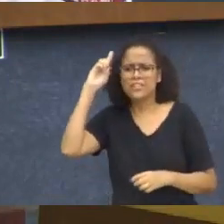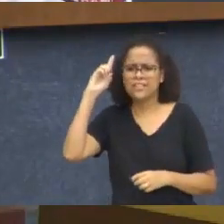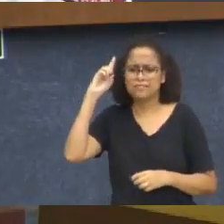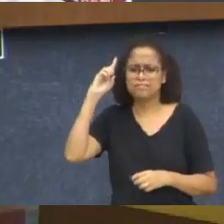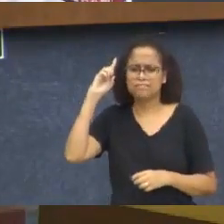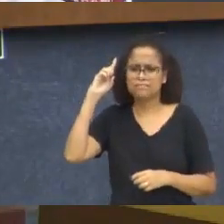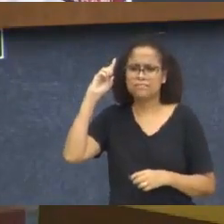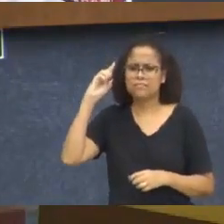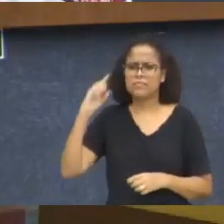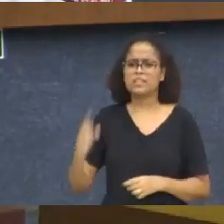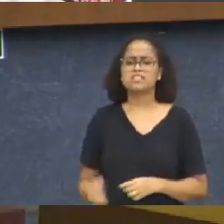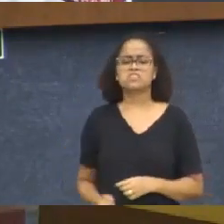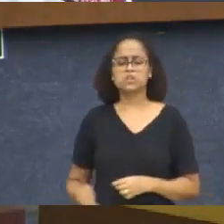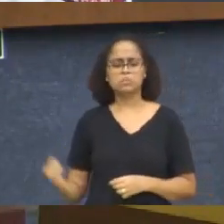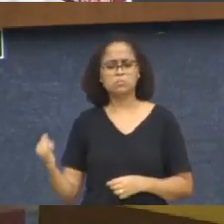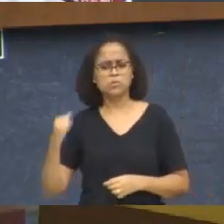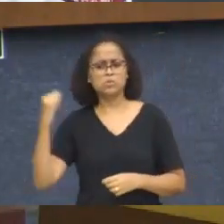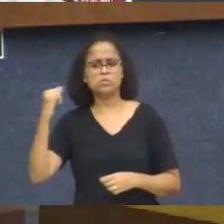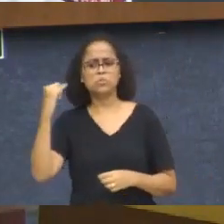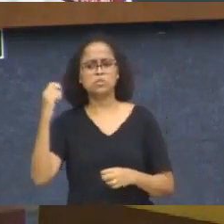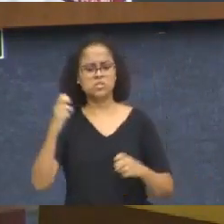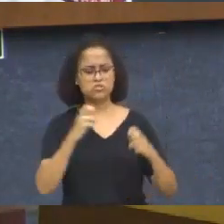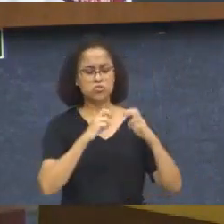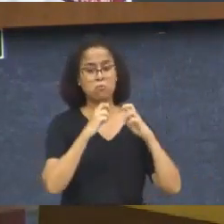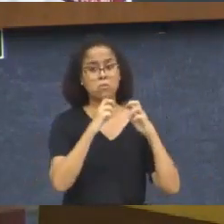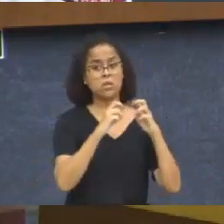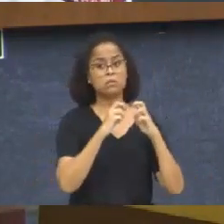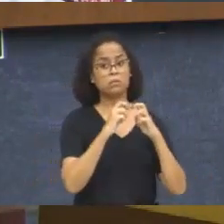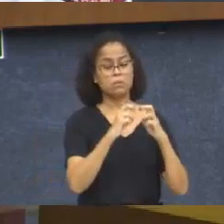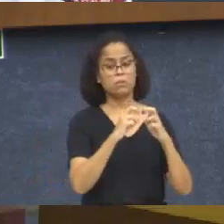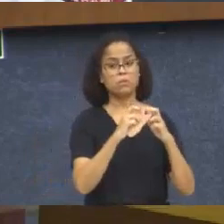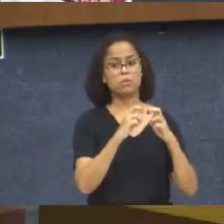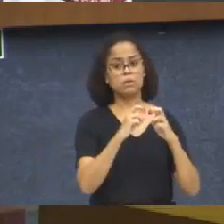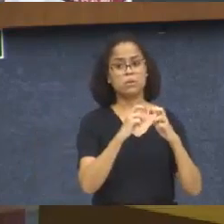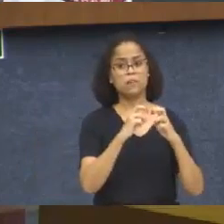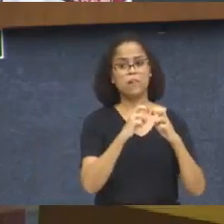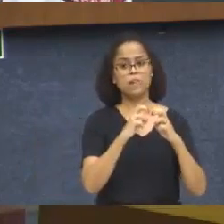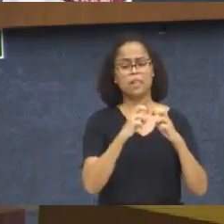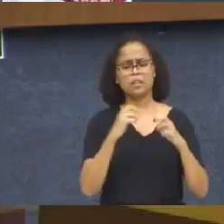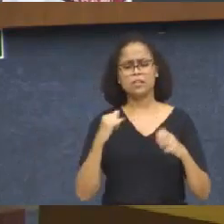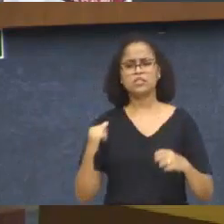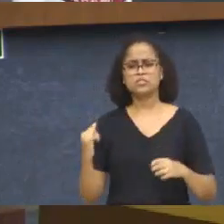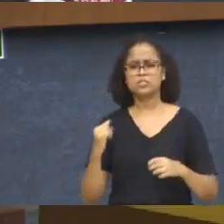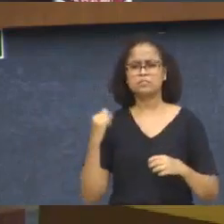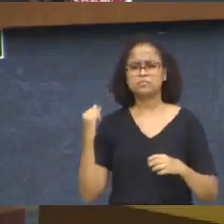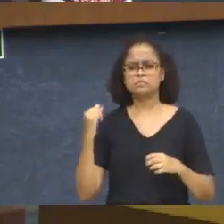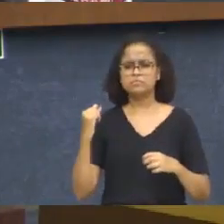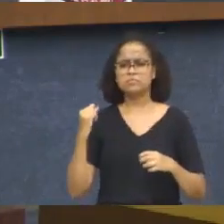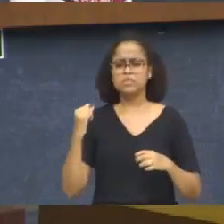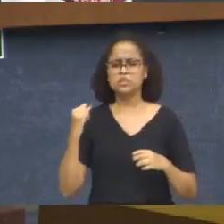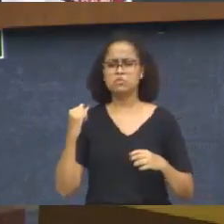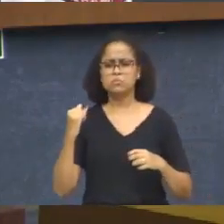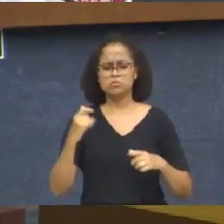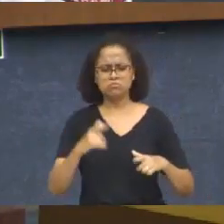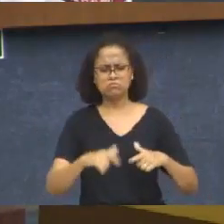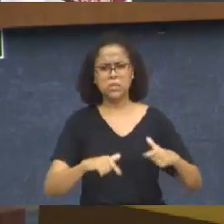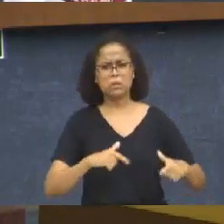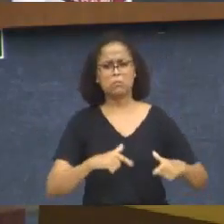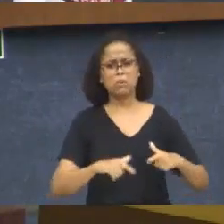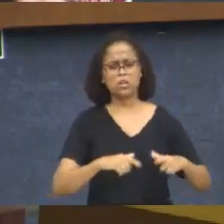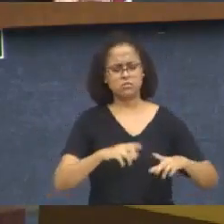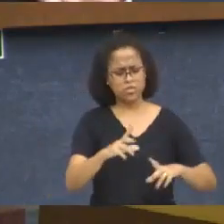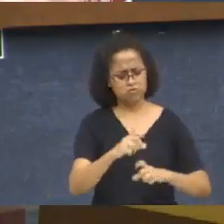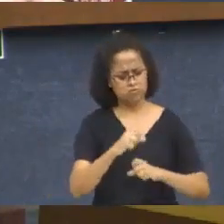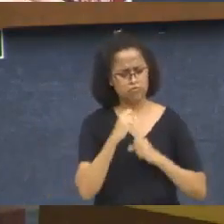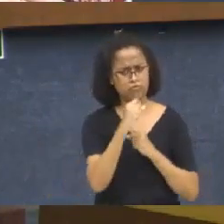seria muito importante que o metrô assumisse um papel muito mais parrudo. Como é que confia?